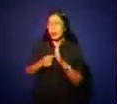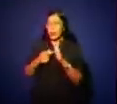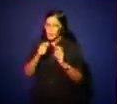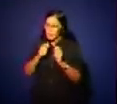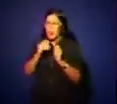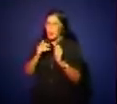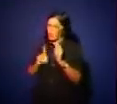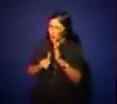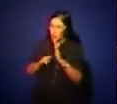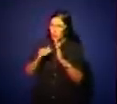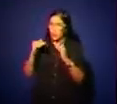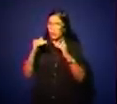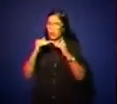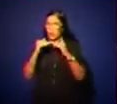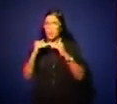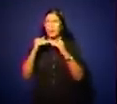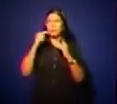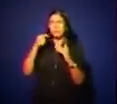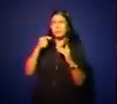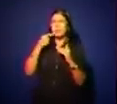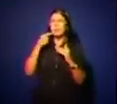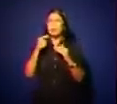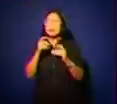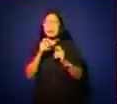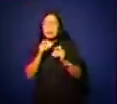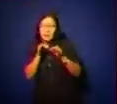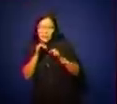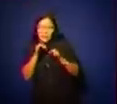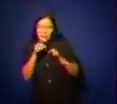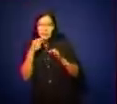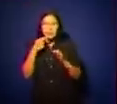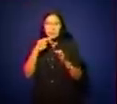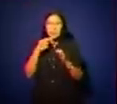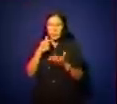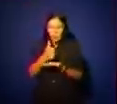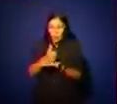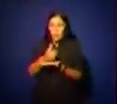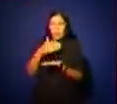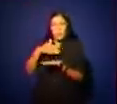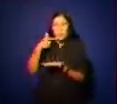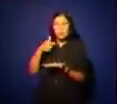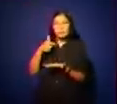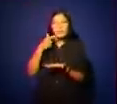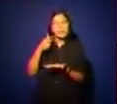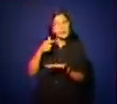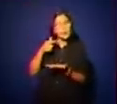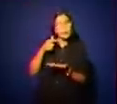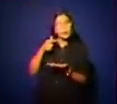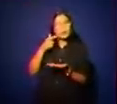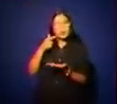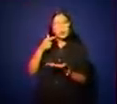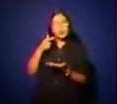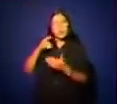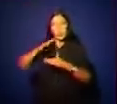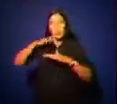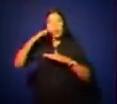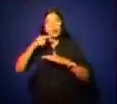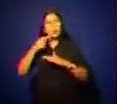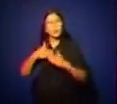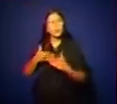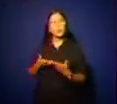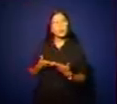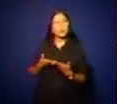os 10 princípios da Constituição a ser elaborada os princípios básicos tem um que é não mexer com a autonomia Ou seja é um grande institucional nós não vamos mexer